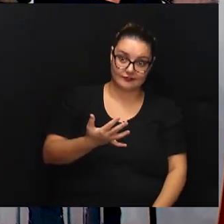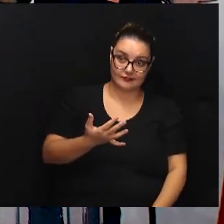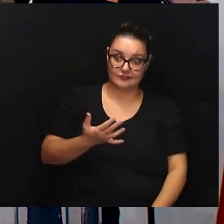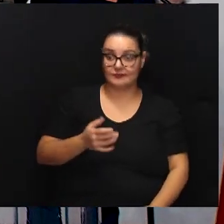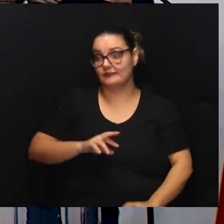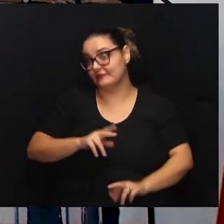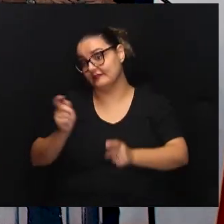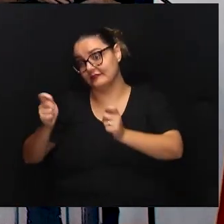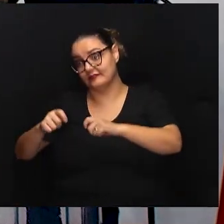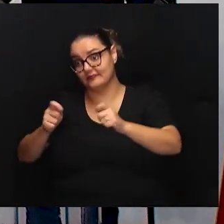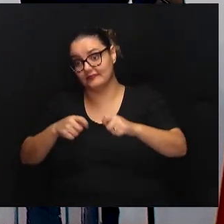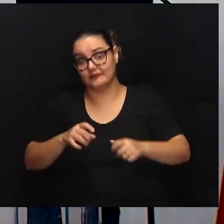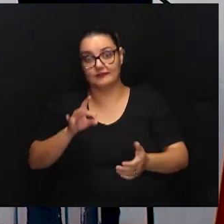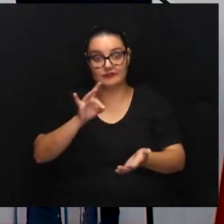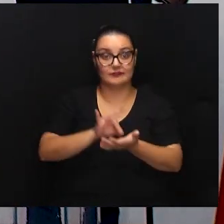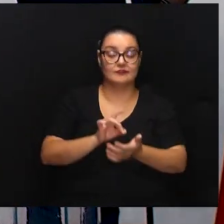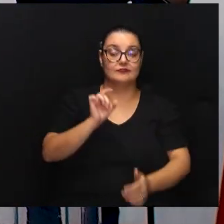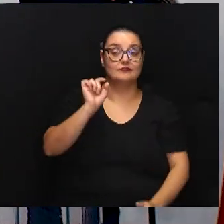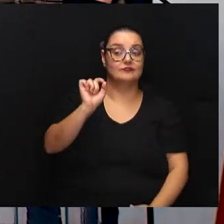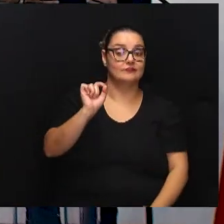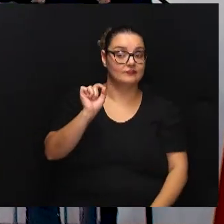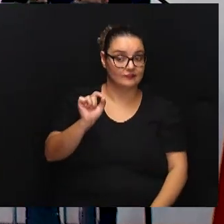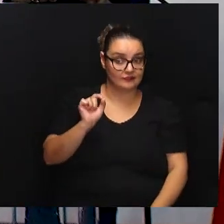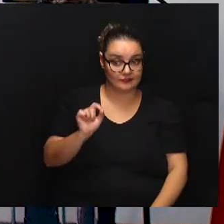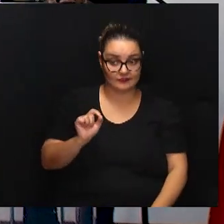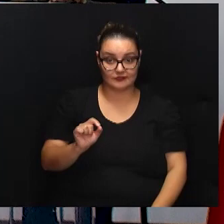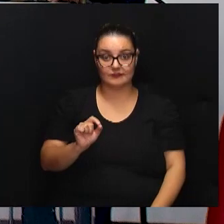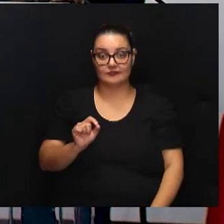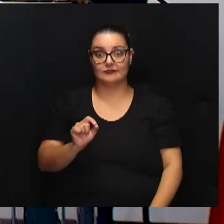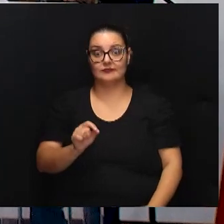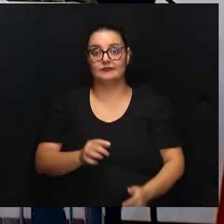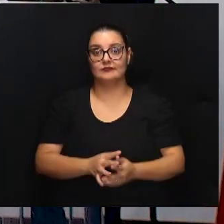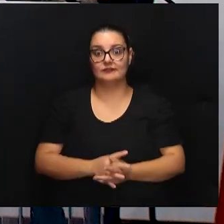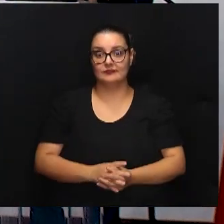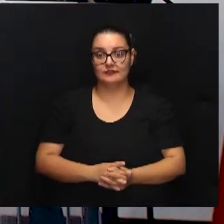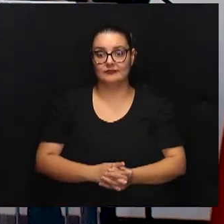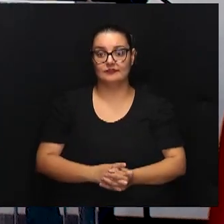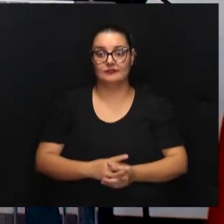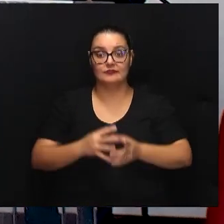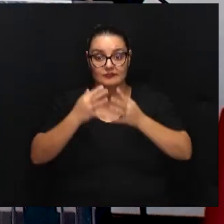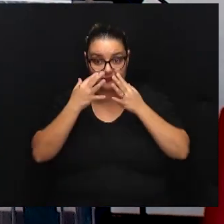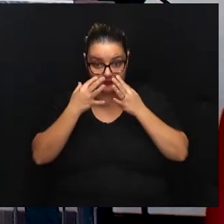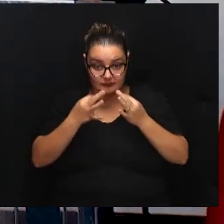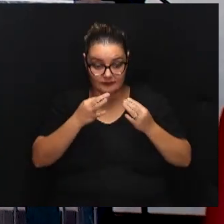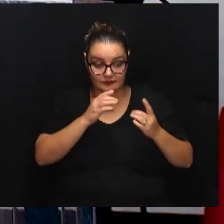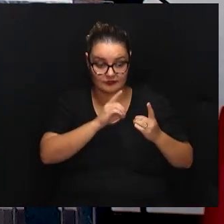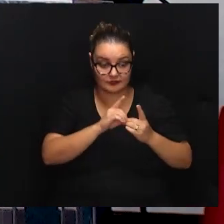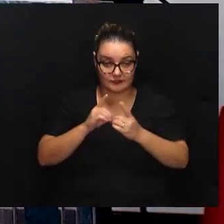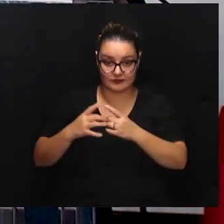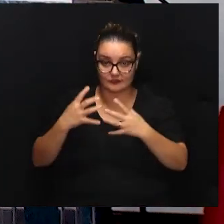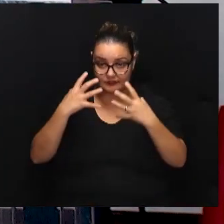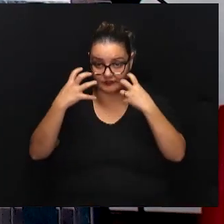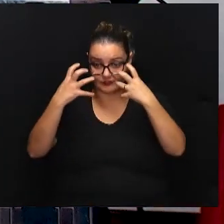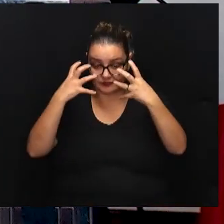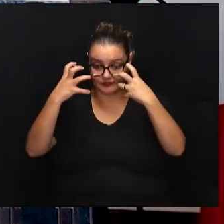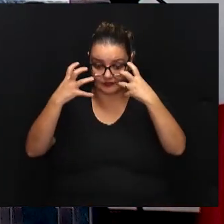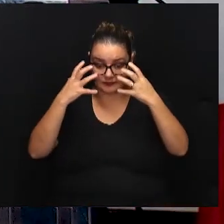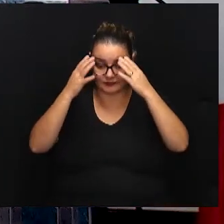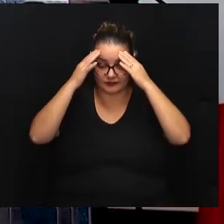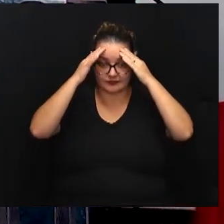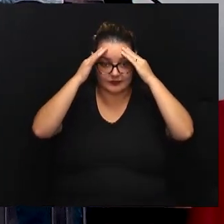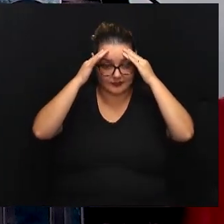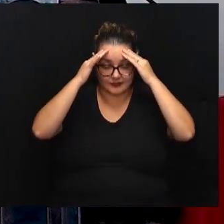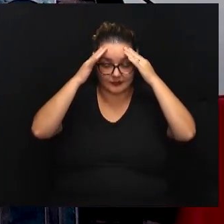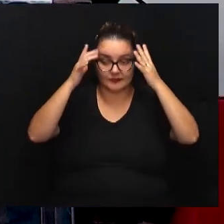catraca para contar, valeram várias possibilidades. O fato é que, para a tensão que a gente